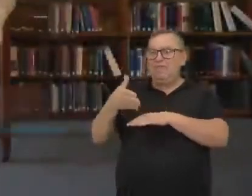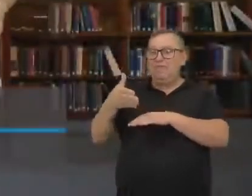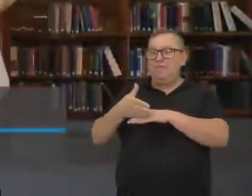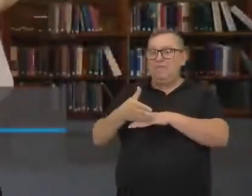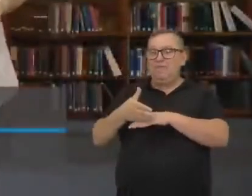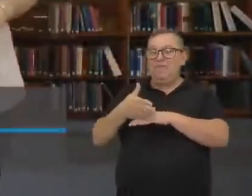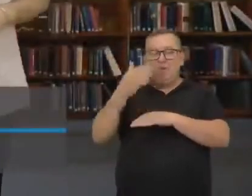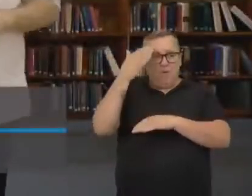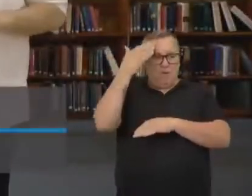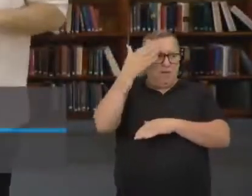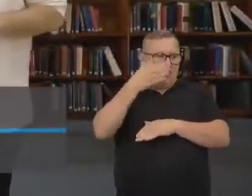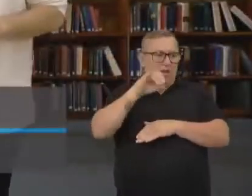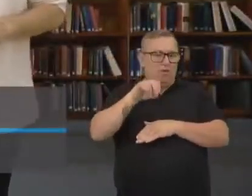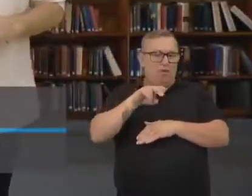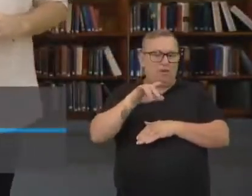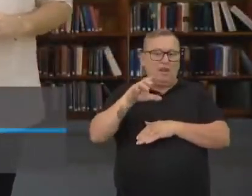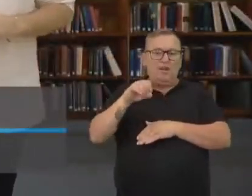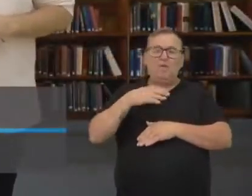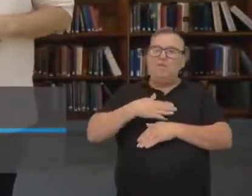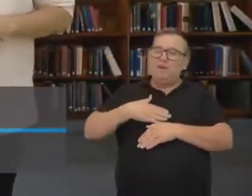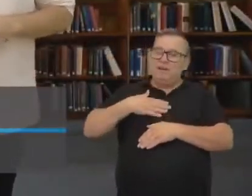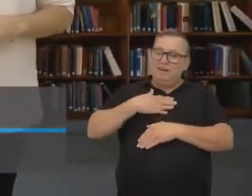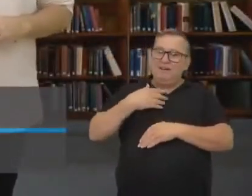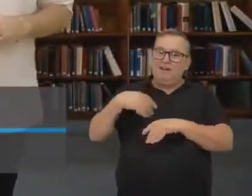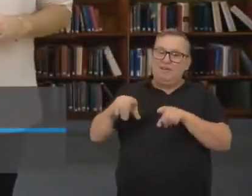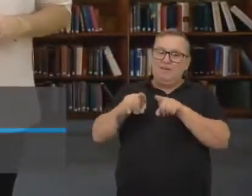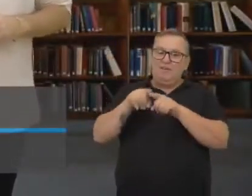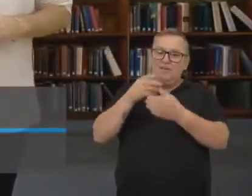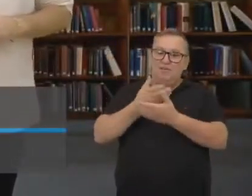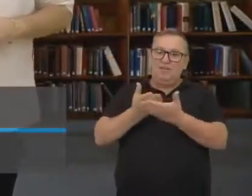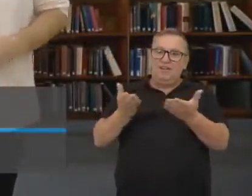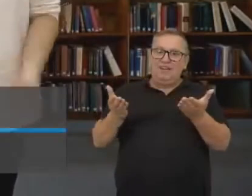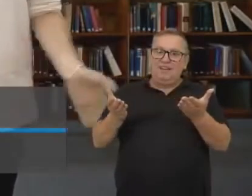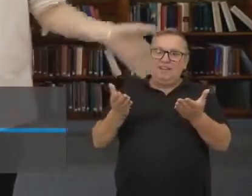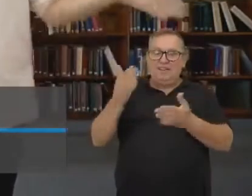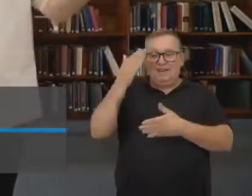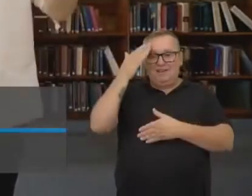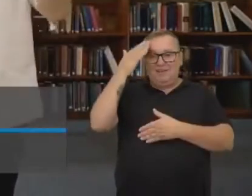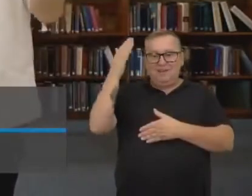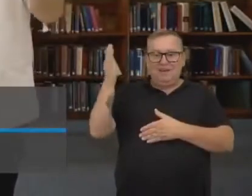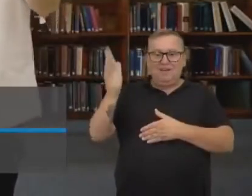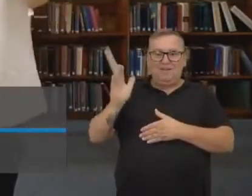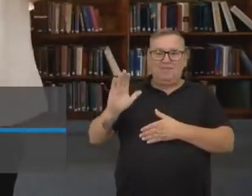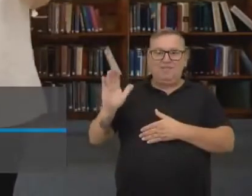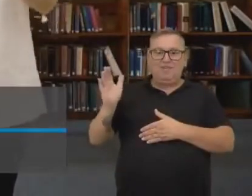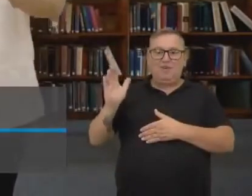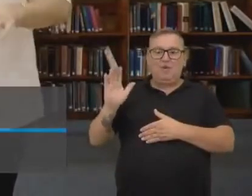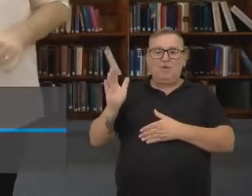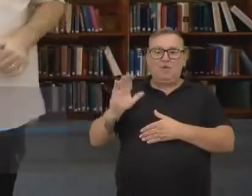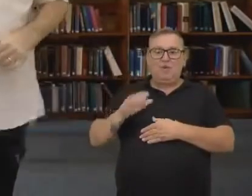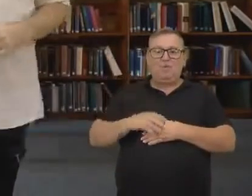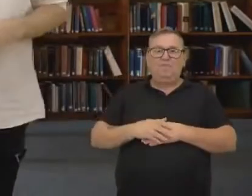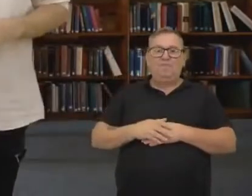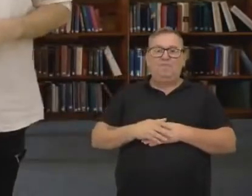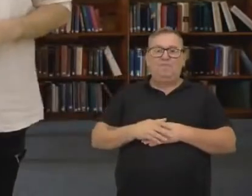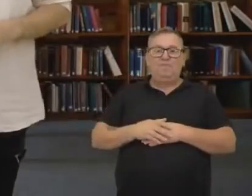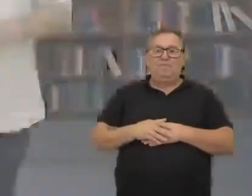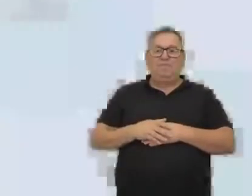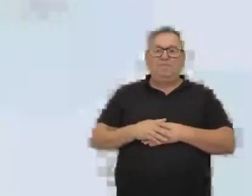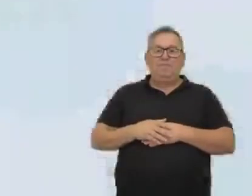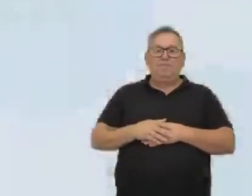Eu que agradeço, professor Jocélio, imenso prazer compartilhar esse momento com todos vocês aí. Obrigado, gente. Até a próxima e avaliem nossa aula.